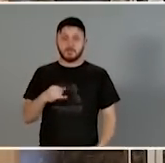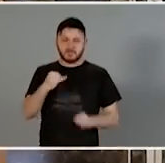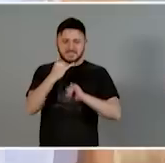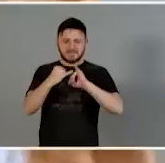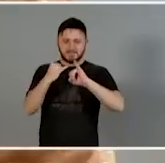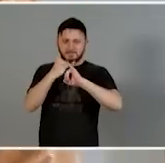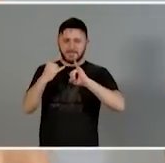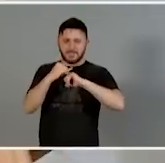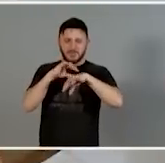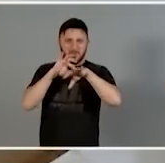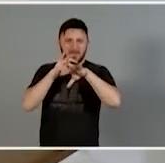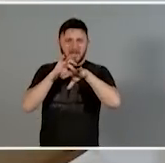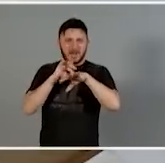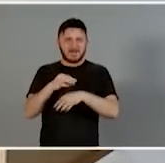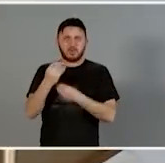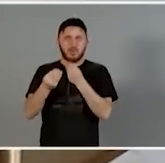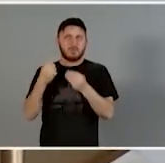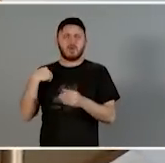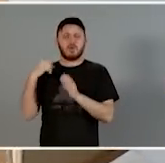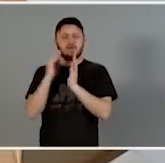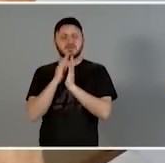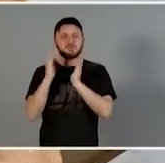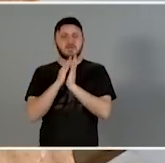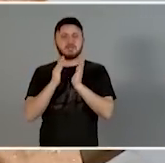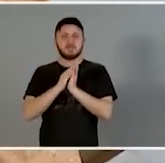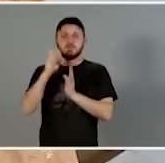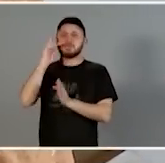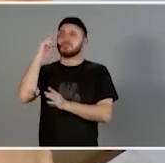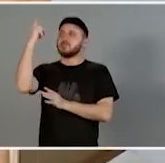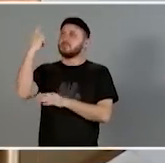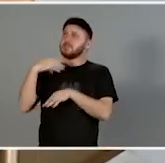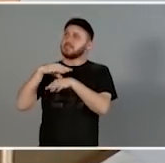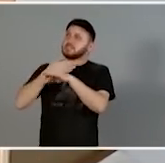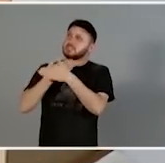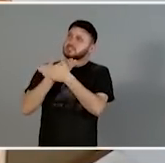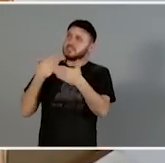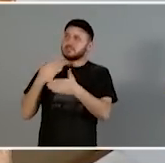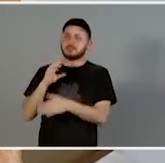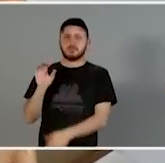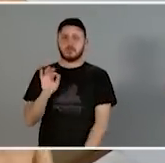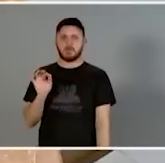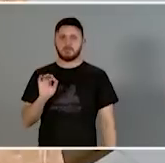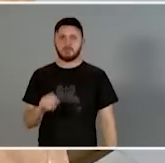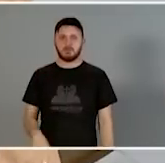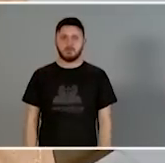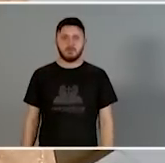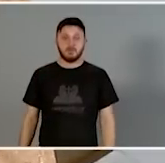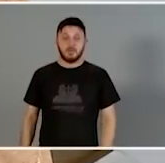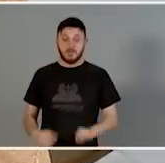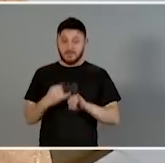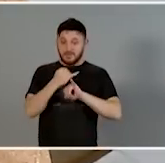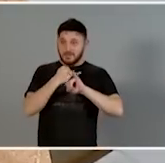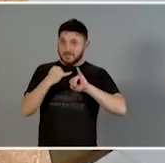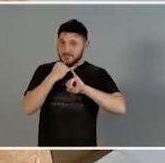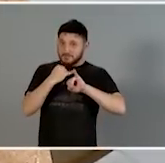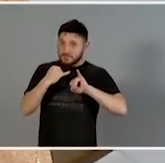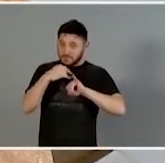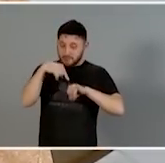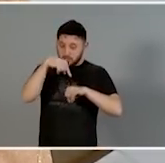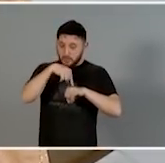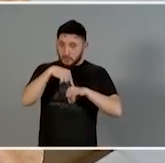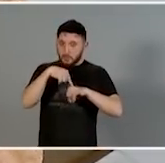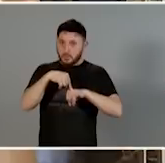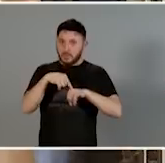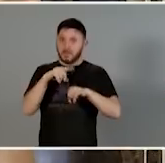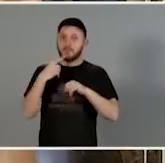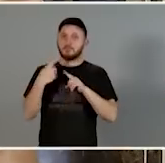quanto eu rezei, e o Senhor não me tirou. Ah, esse espinho é